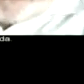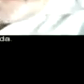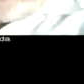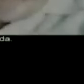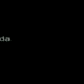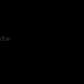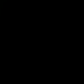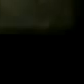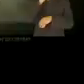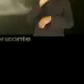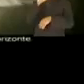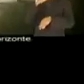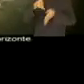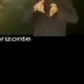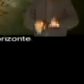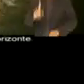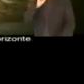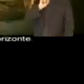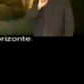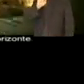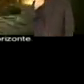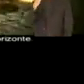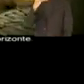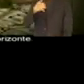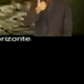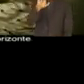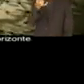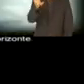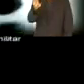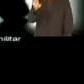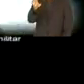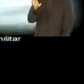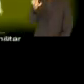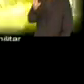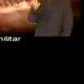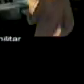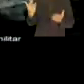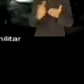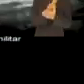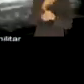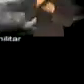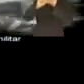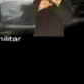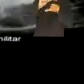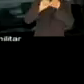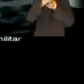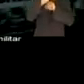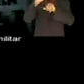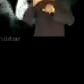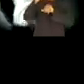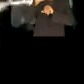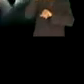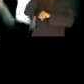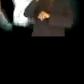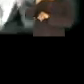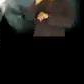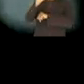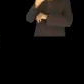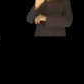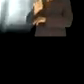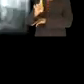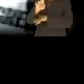tremenda história de vida. Dilma nasceu e cresceu em Belo Horizonte. Tinha 16 anos quando o golpe militar acabou